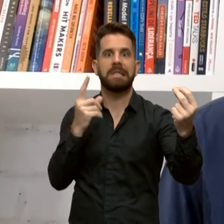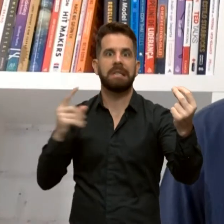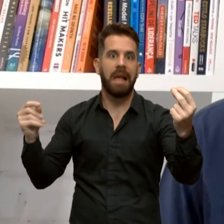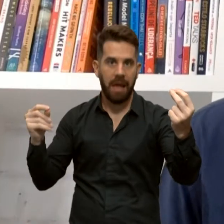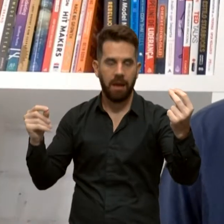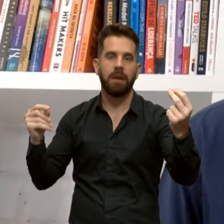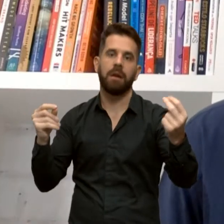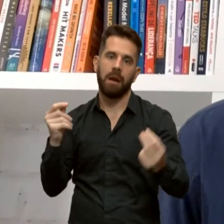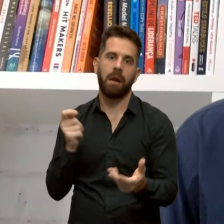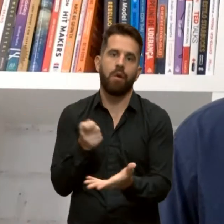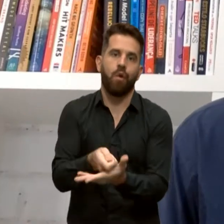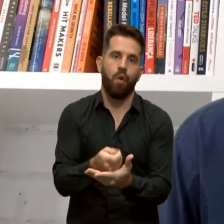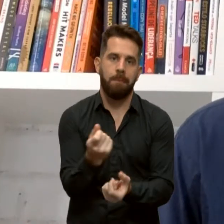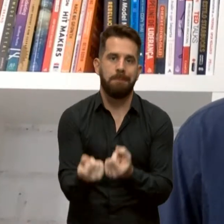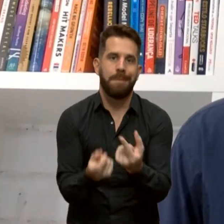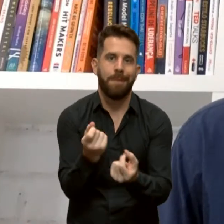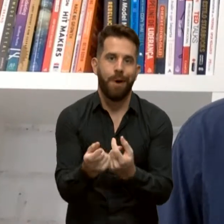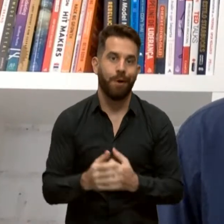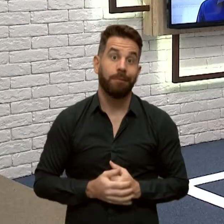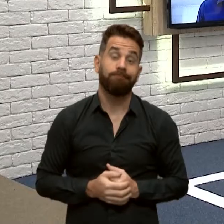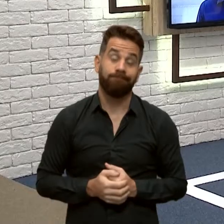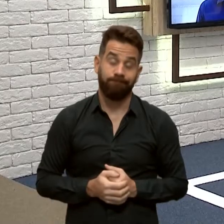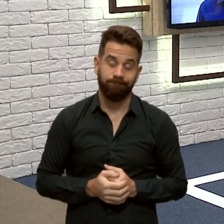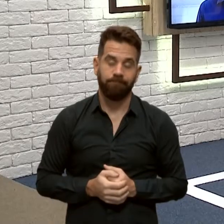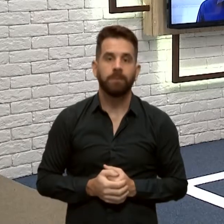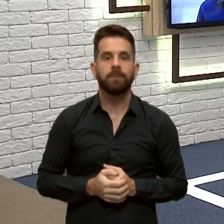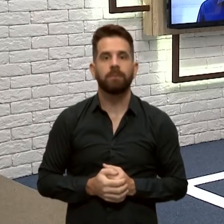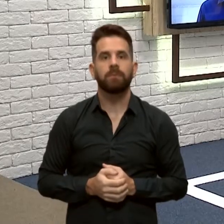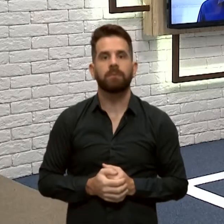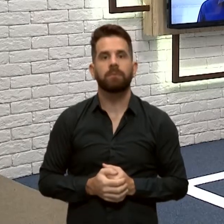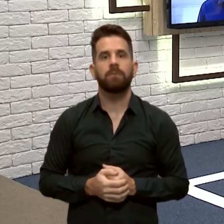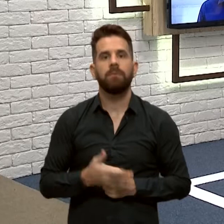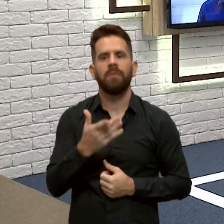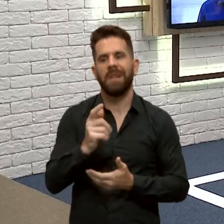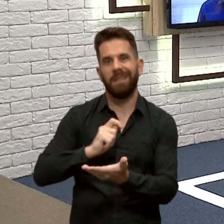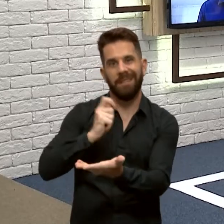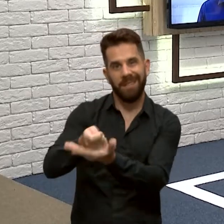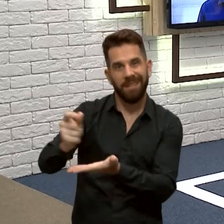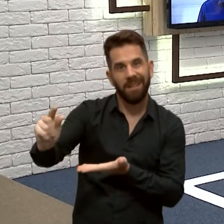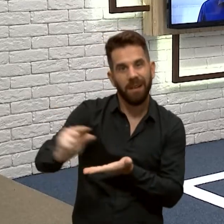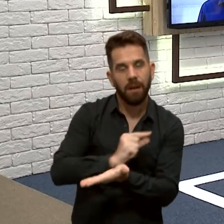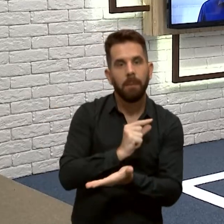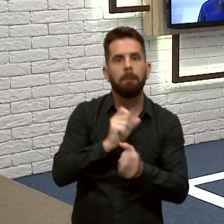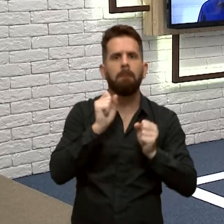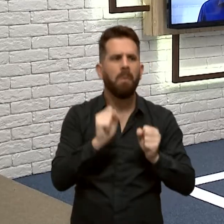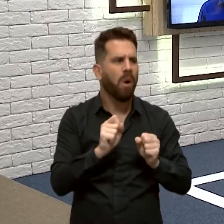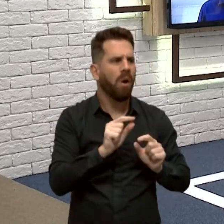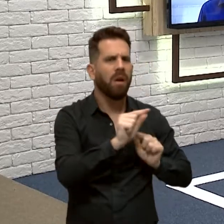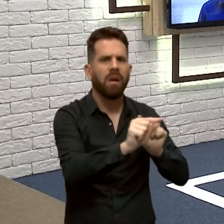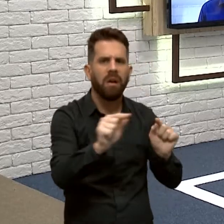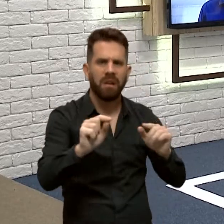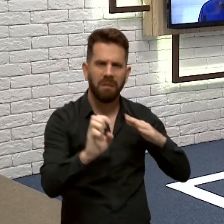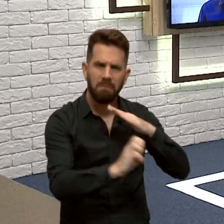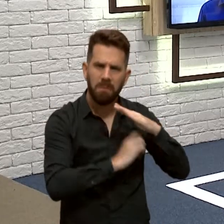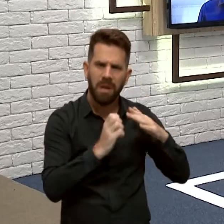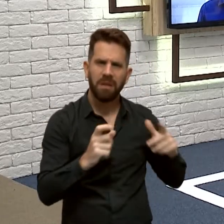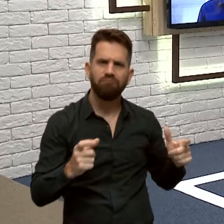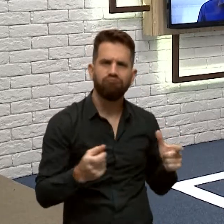fosse usar esse crédito. Professor, o cashback pode compensar para empresas menores?